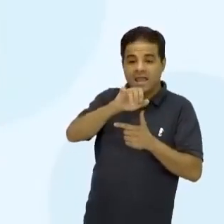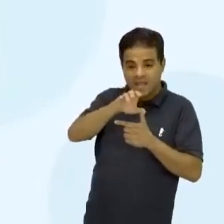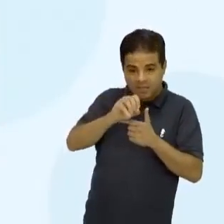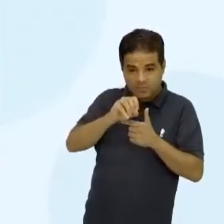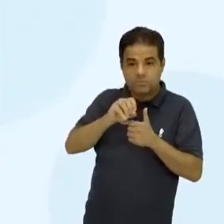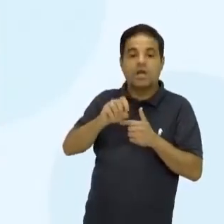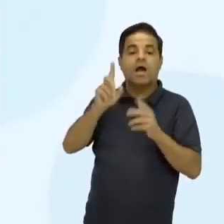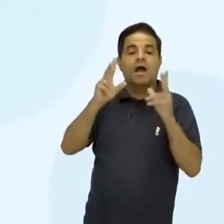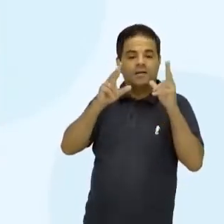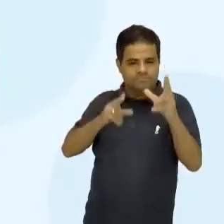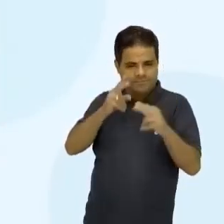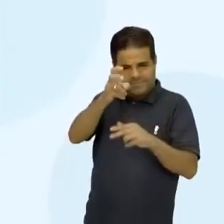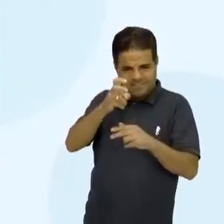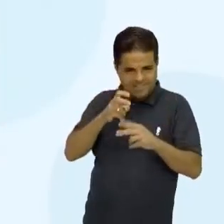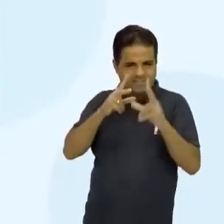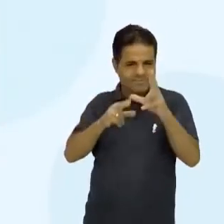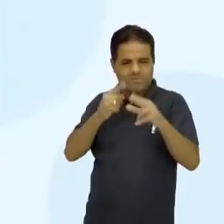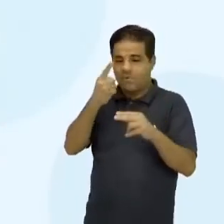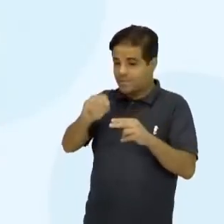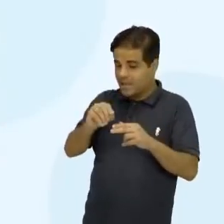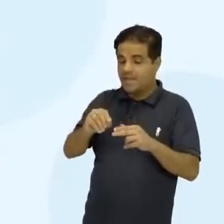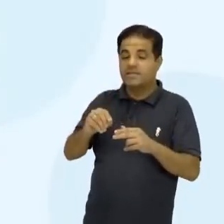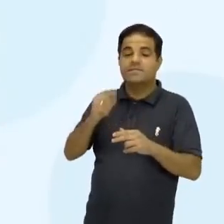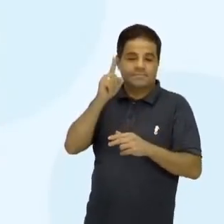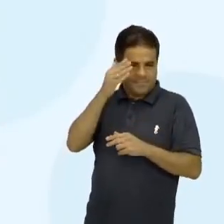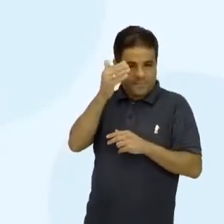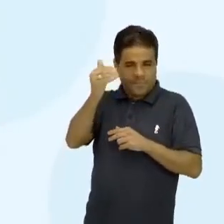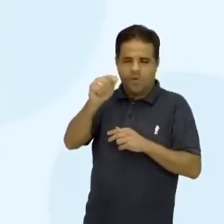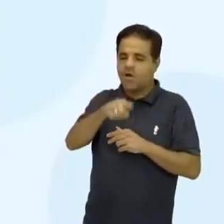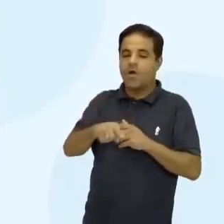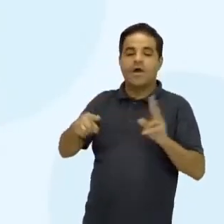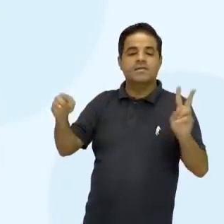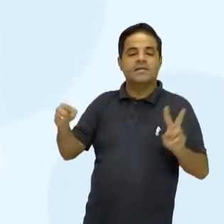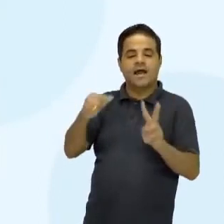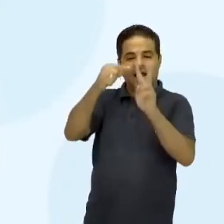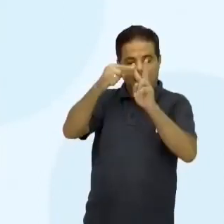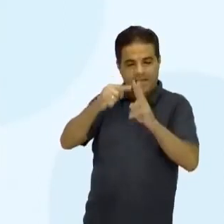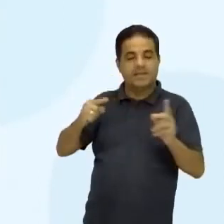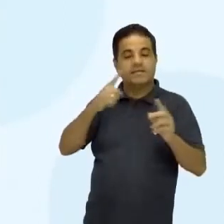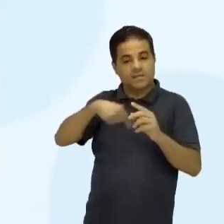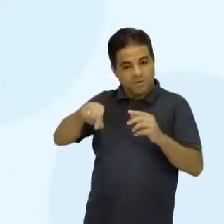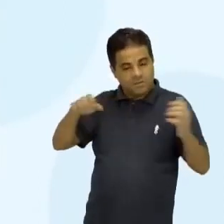igual a 10. Essa é a famosa raiz da nossa equação. Tudo bem? Tá, e onde cruza o